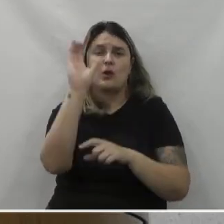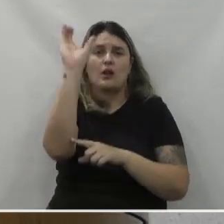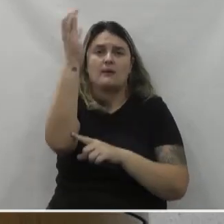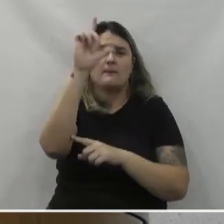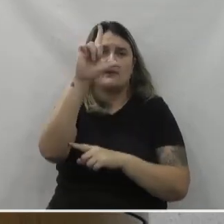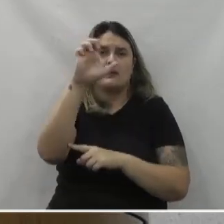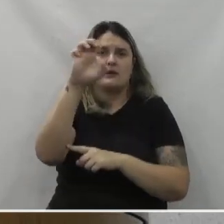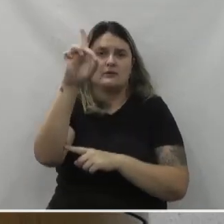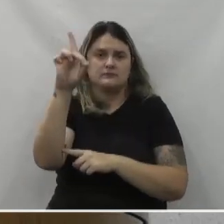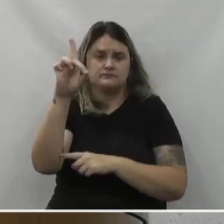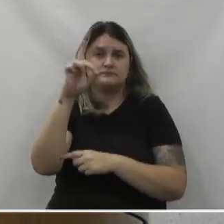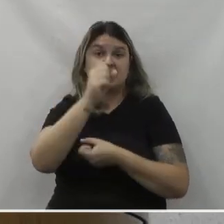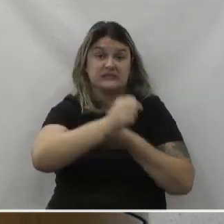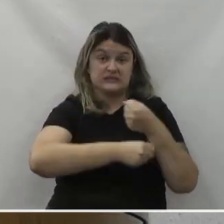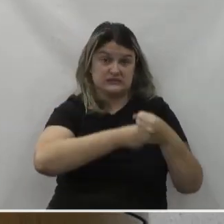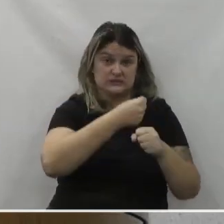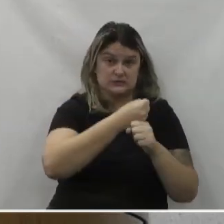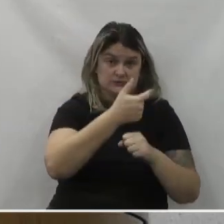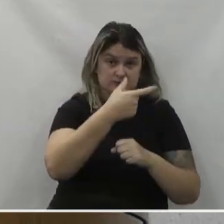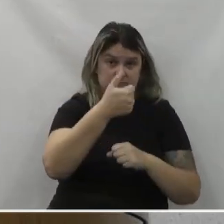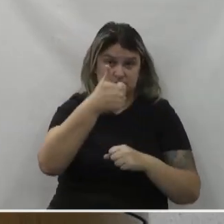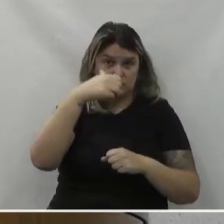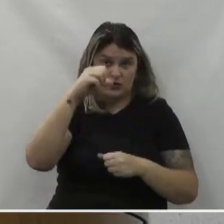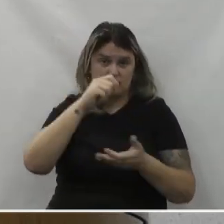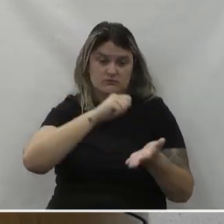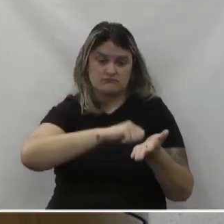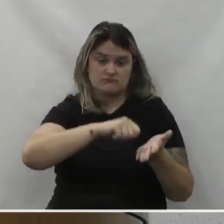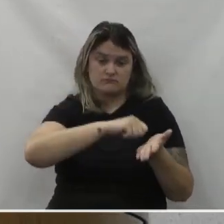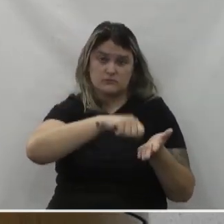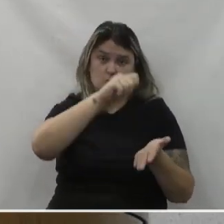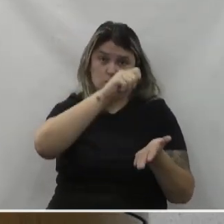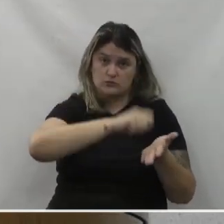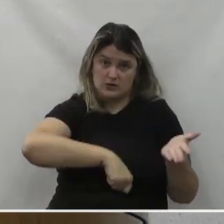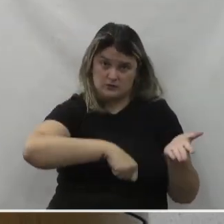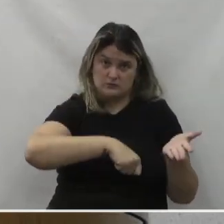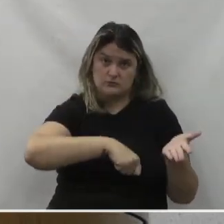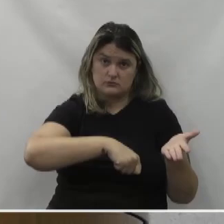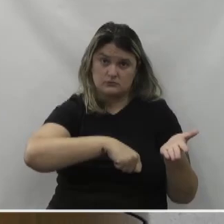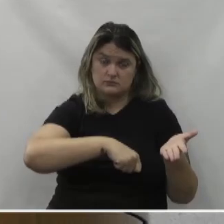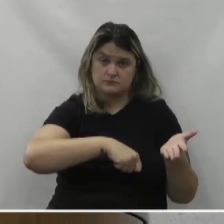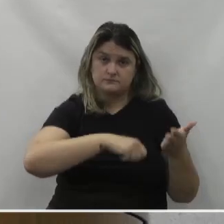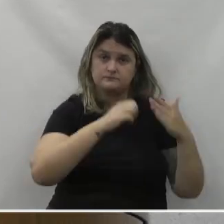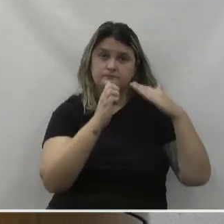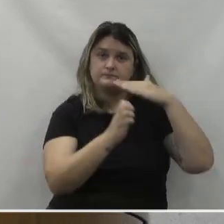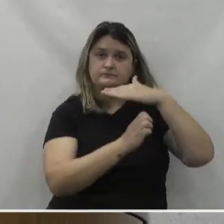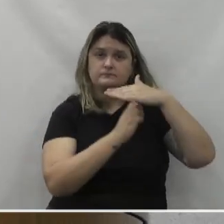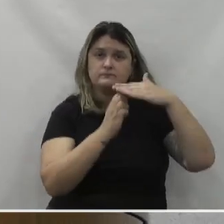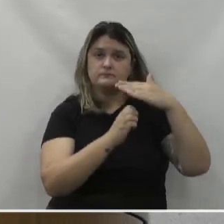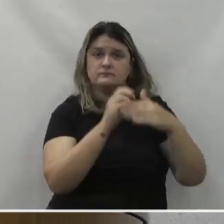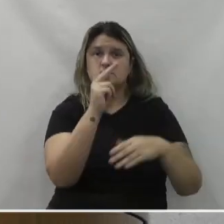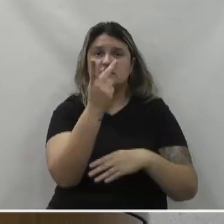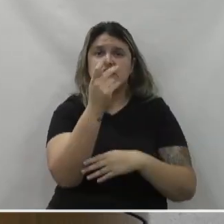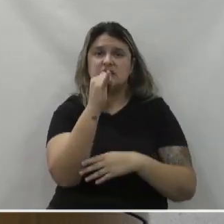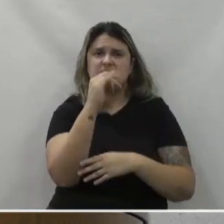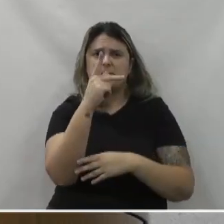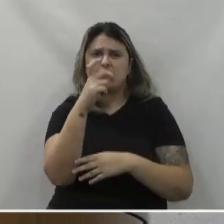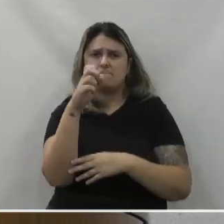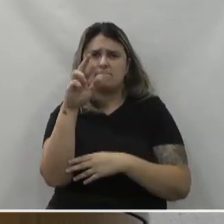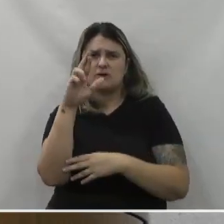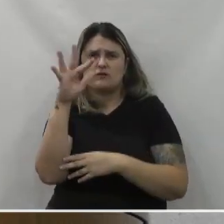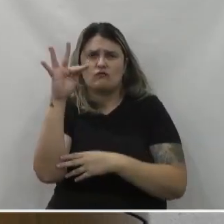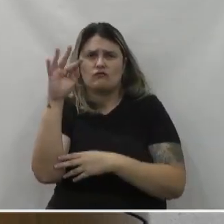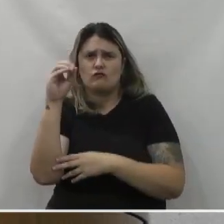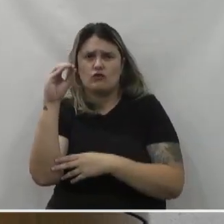Né? Em 2019 foi assinado um contrato aí com a empresa IP Foco, né?